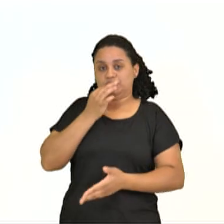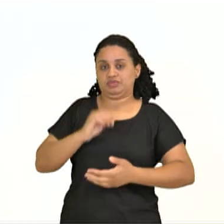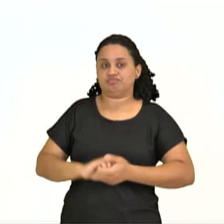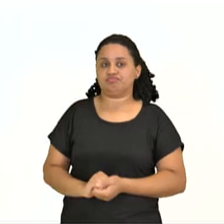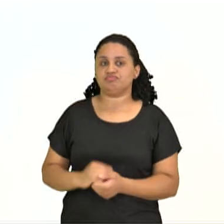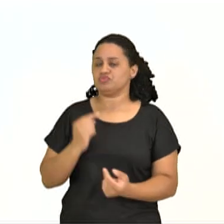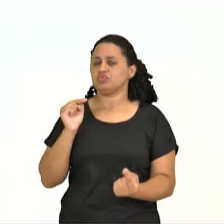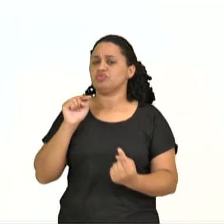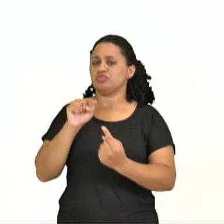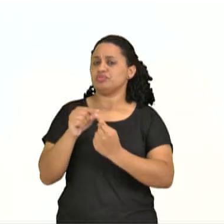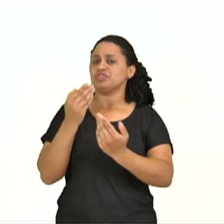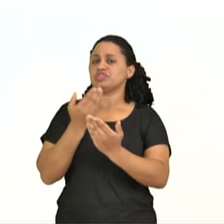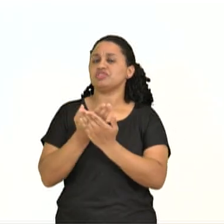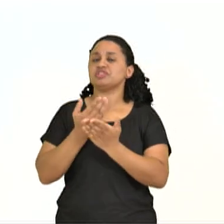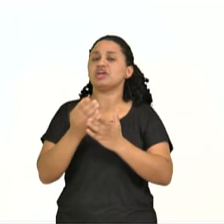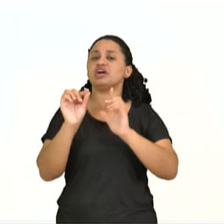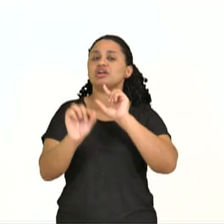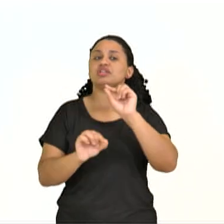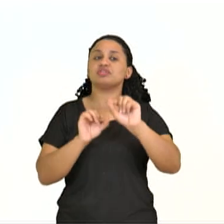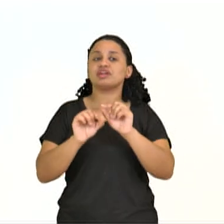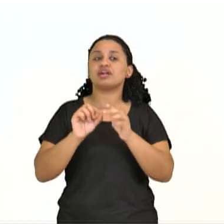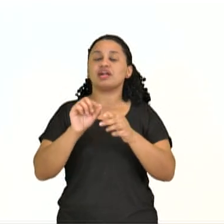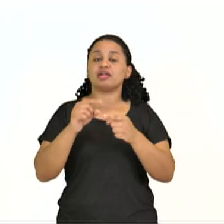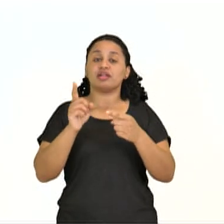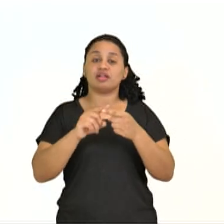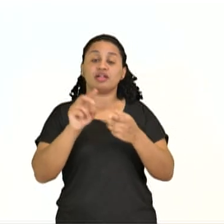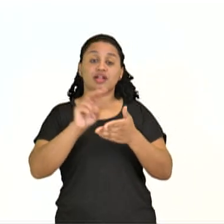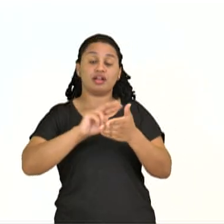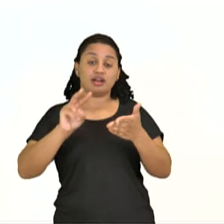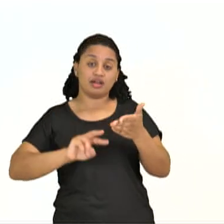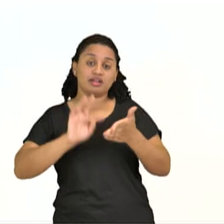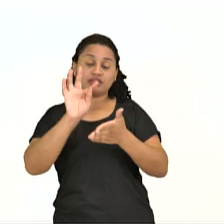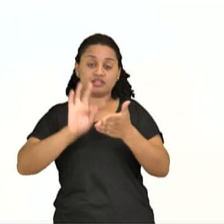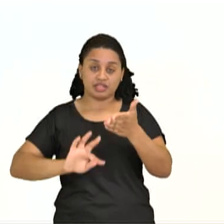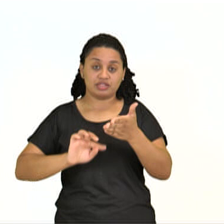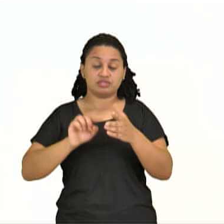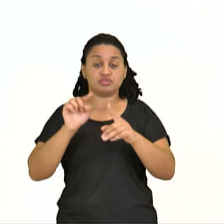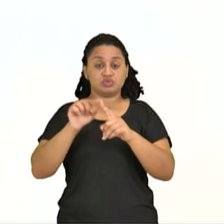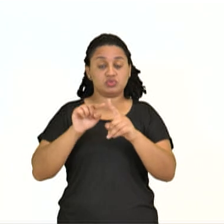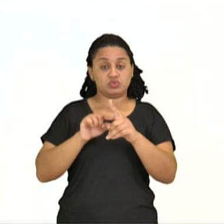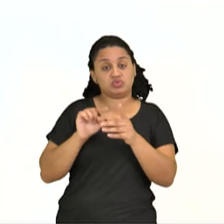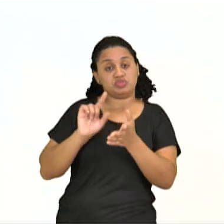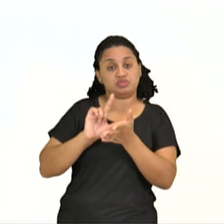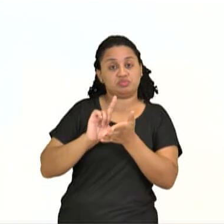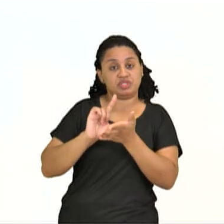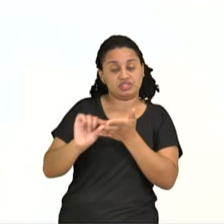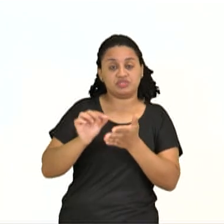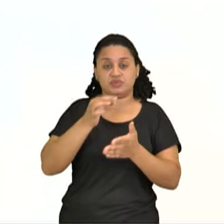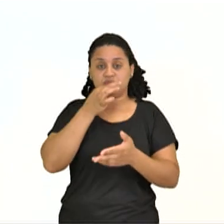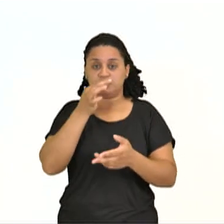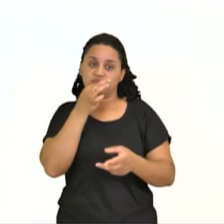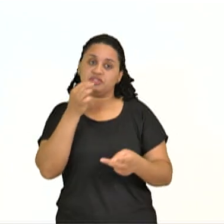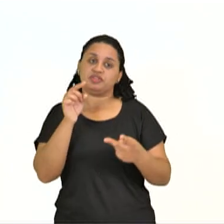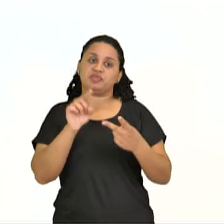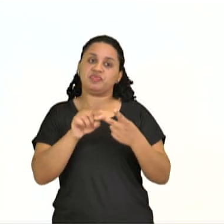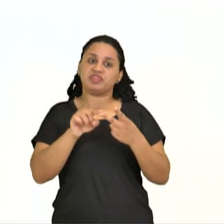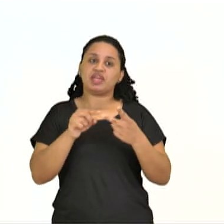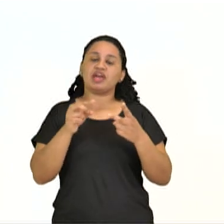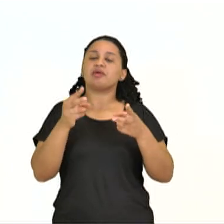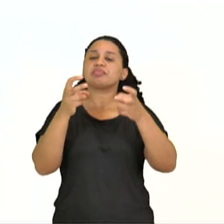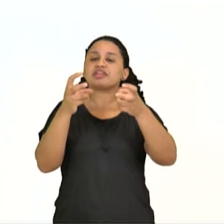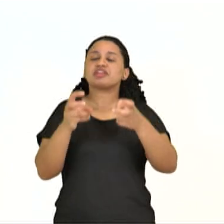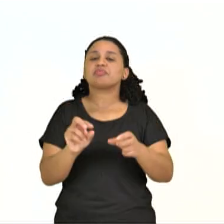Objetivos desta aula, gente. Ler texto do gênero artigo de opinião. Identificar tema, tese, finalidade